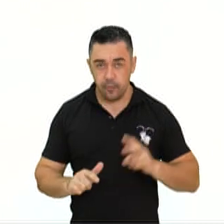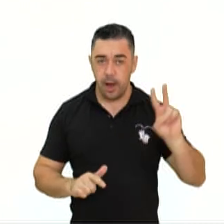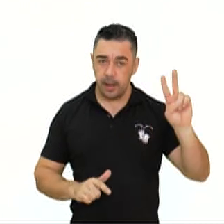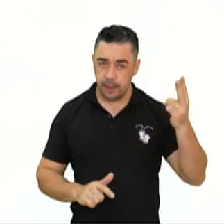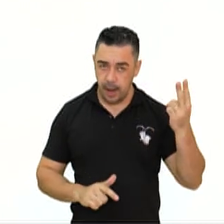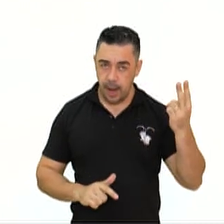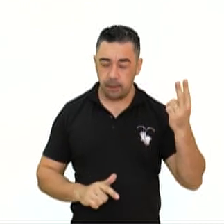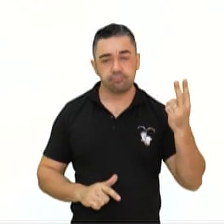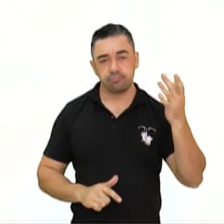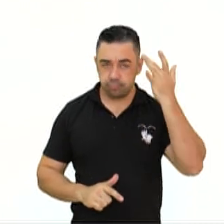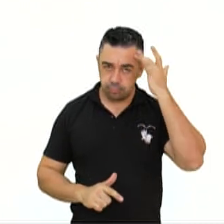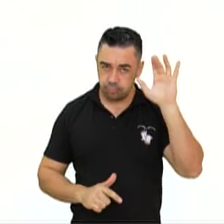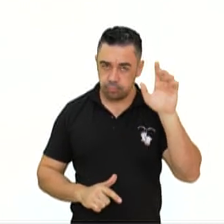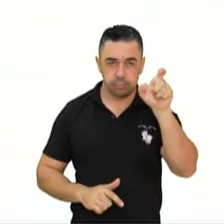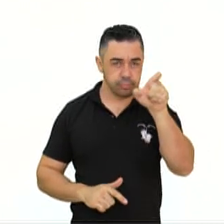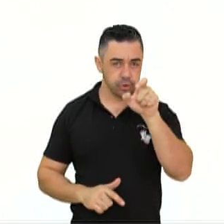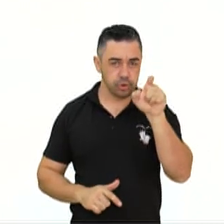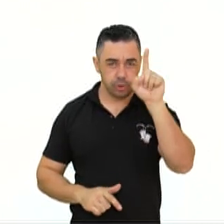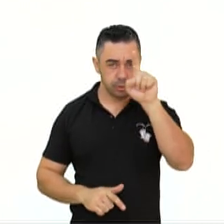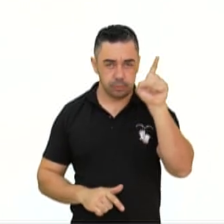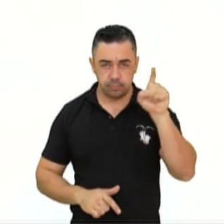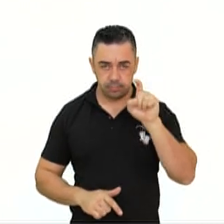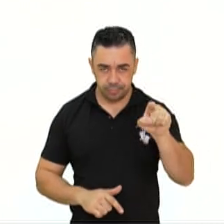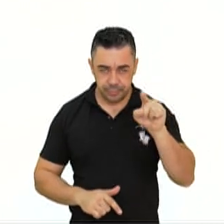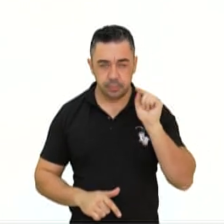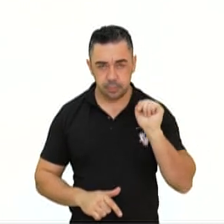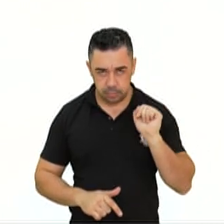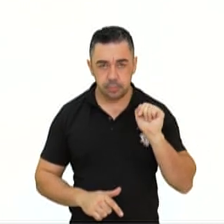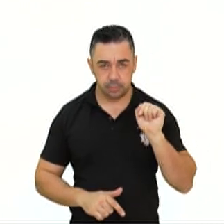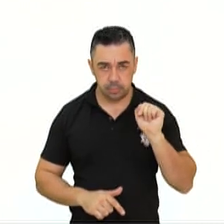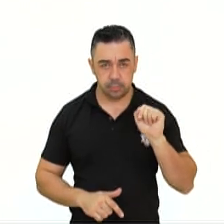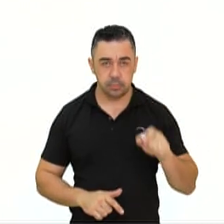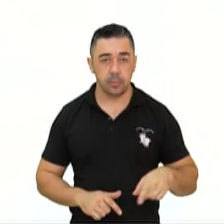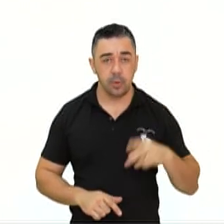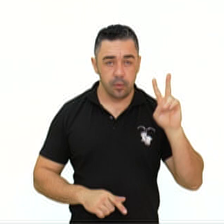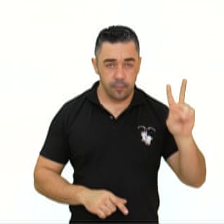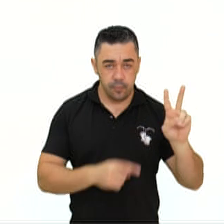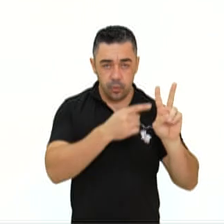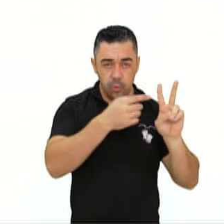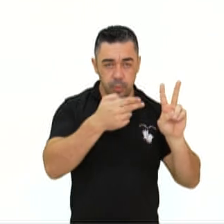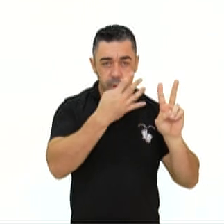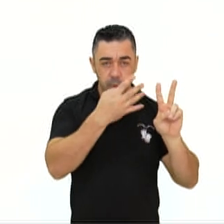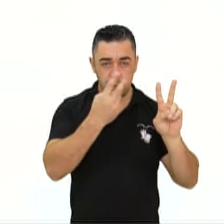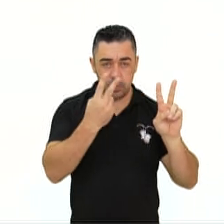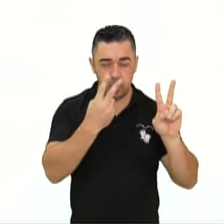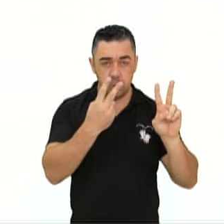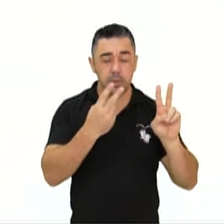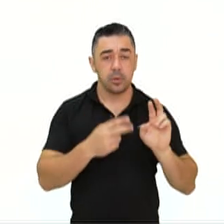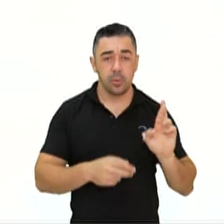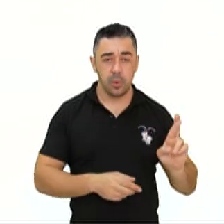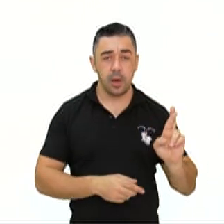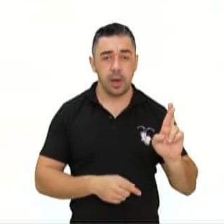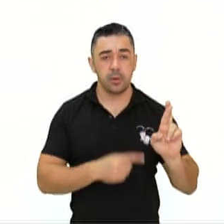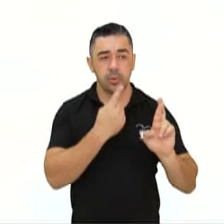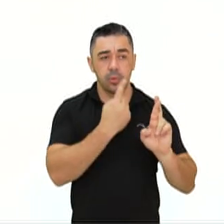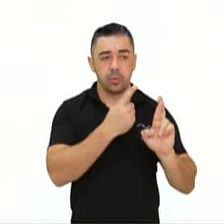dados. Agora a nossa incógnita é a altura, o volume é 42 e o raio que a gente acabou de calcular,